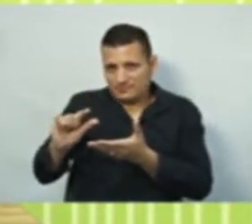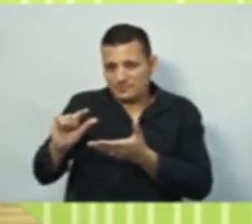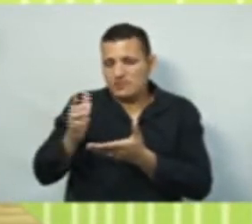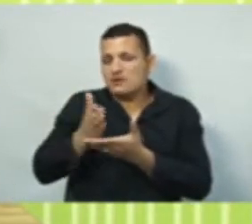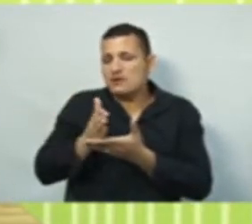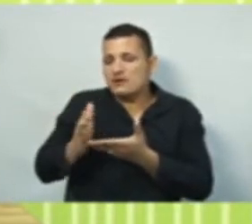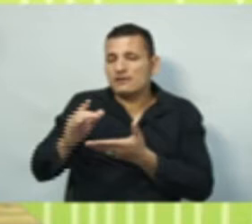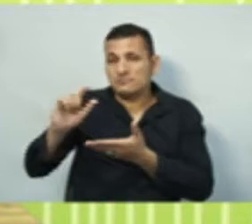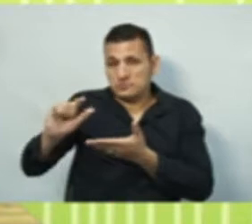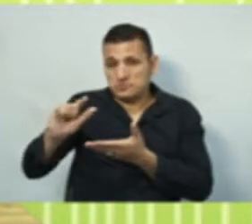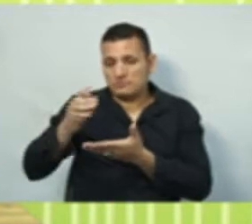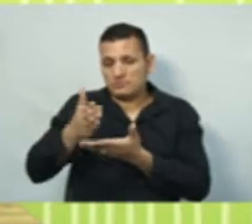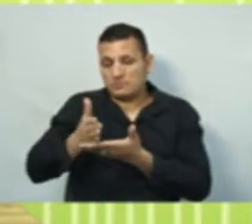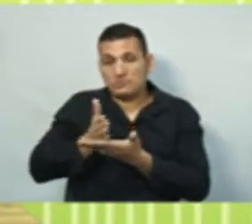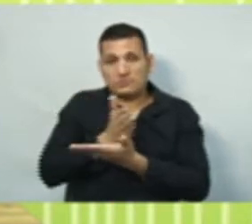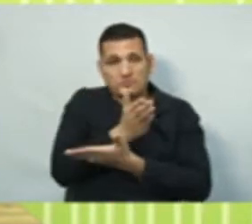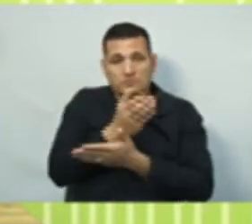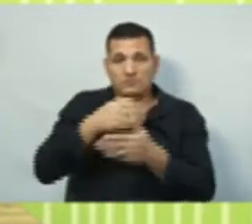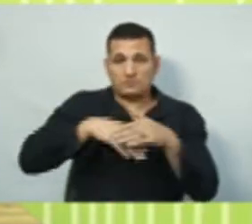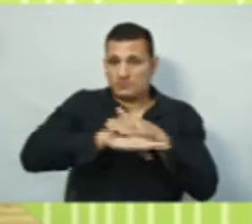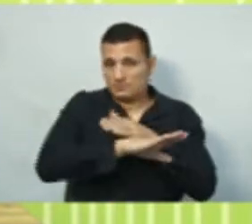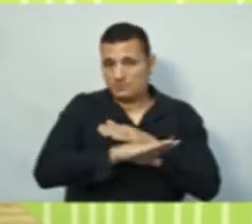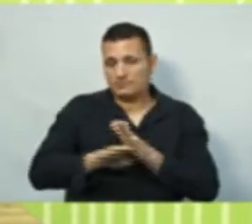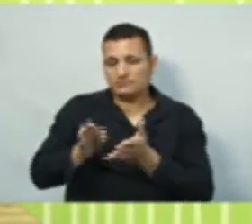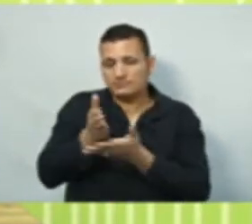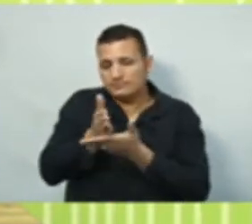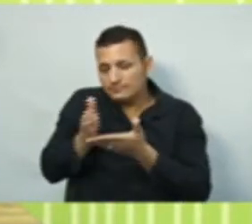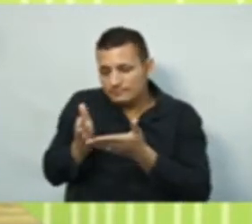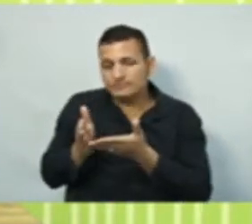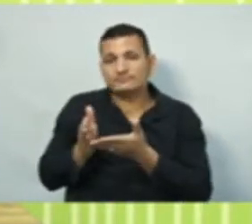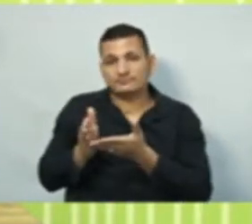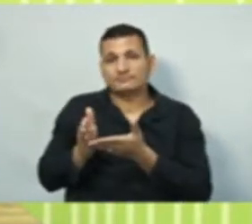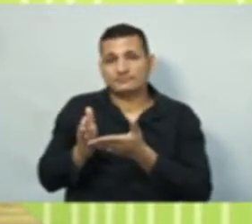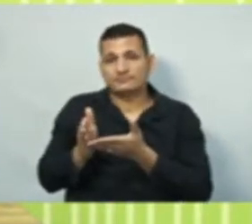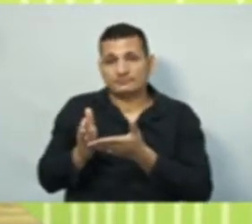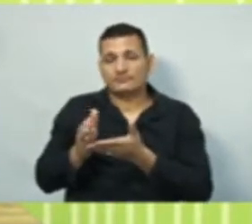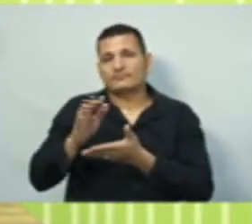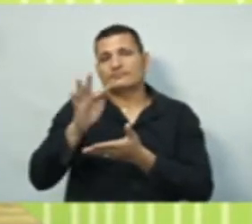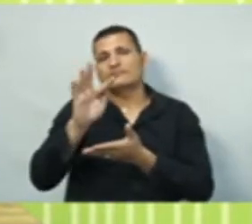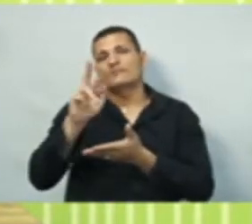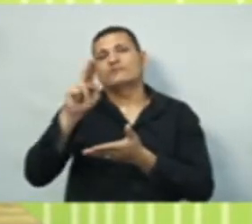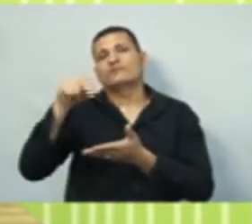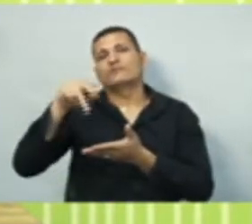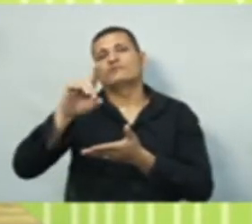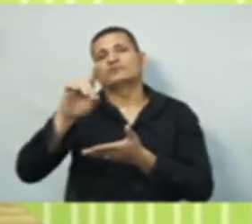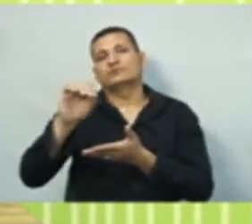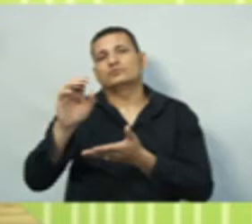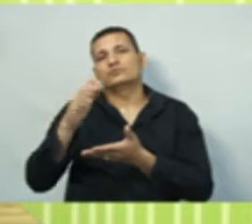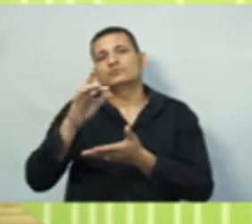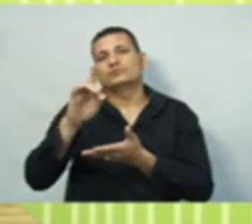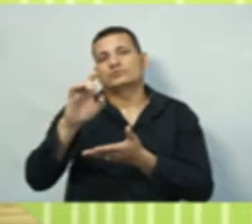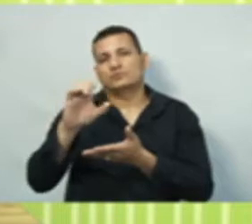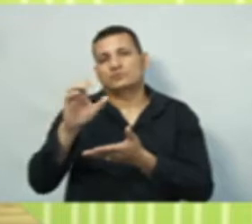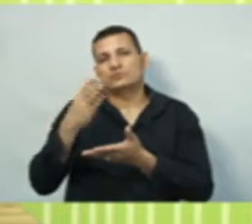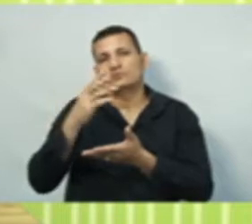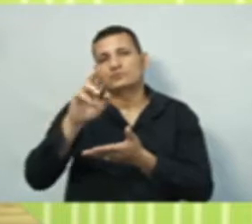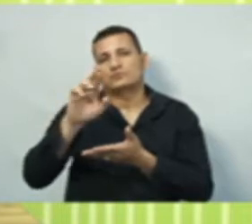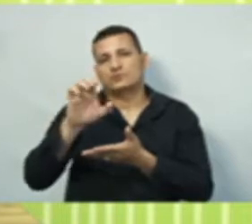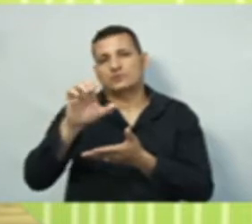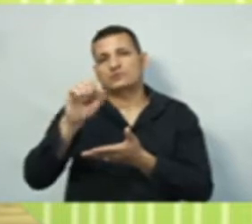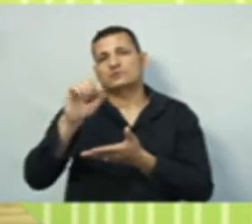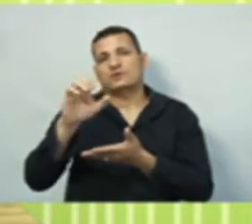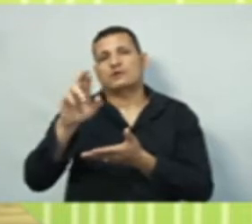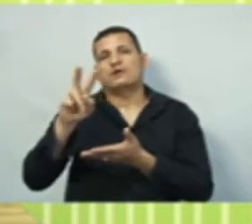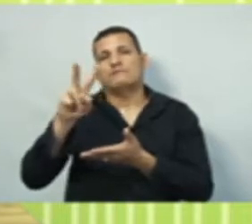os cooperativos, entre os cooperativados, porque tem o fundo de reserva. Ficou